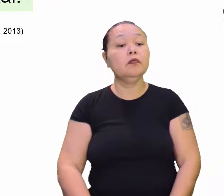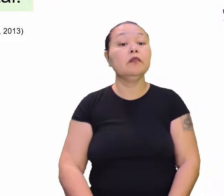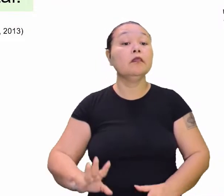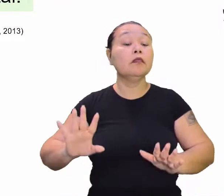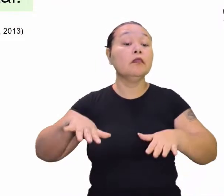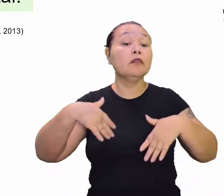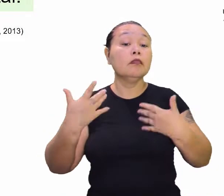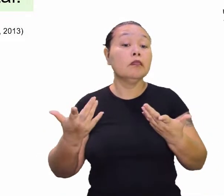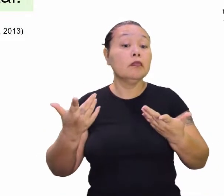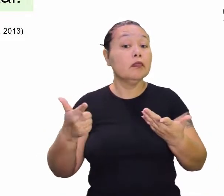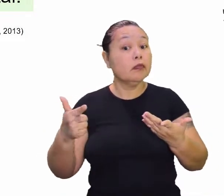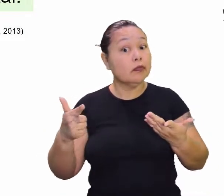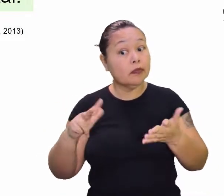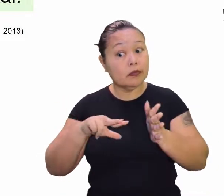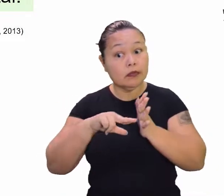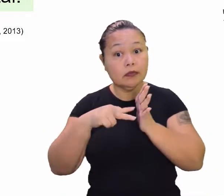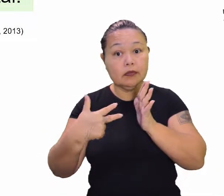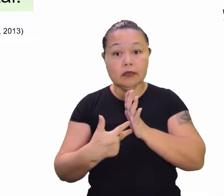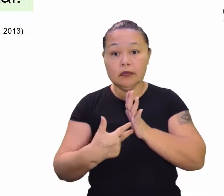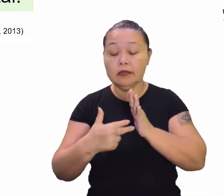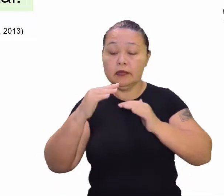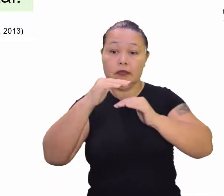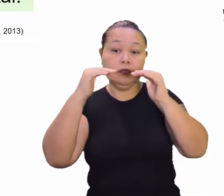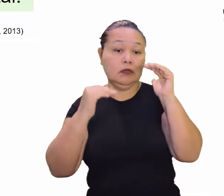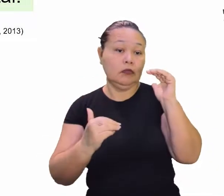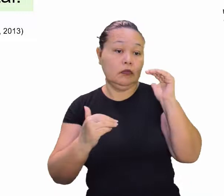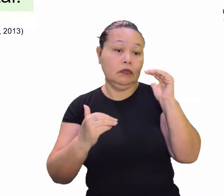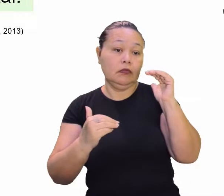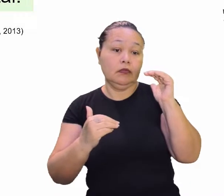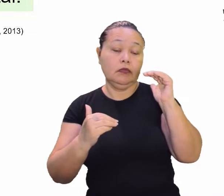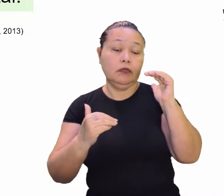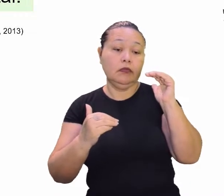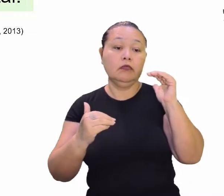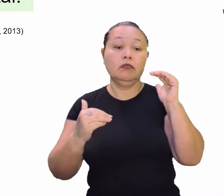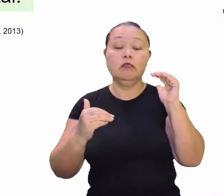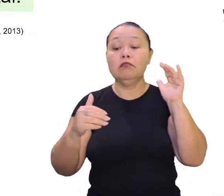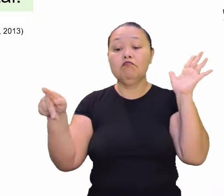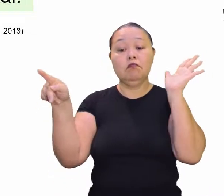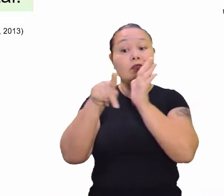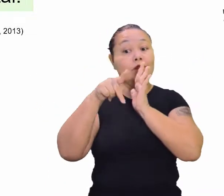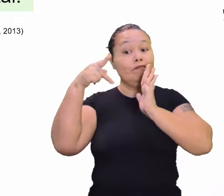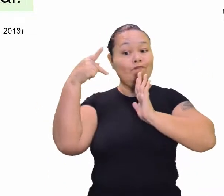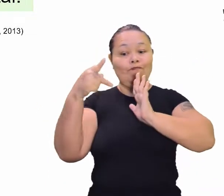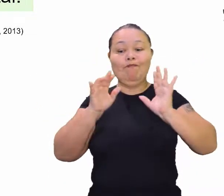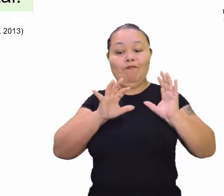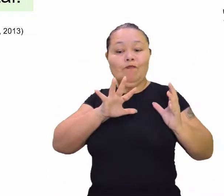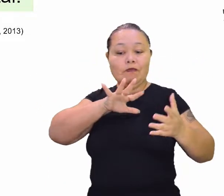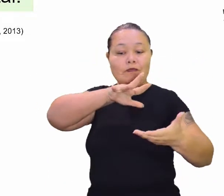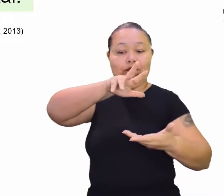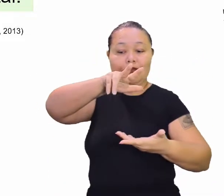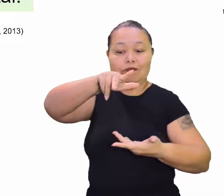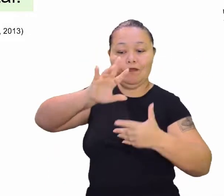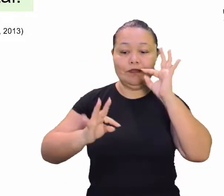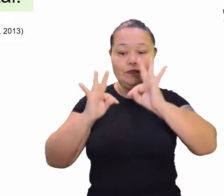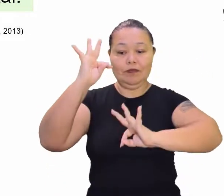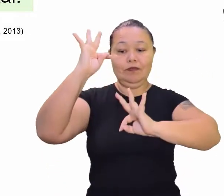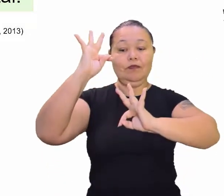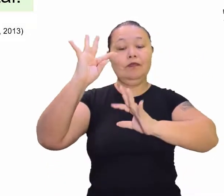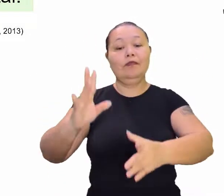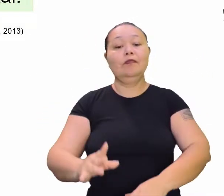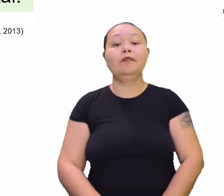Contudo, não significa que a desigualdade seja exclusiva da globalização.